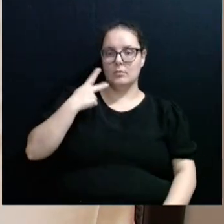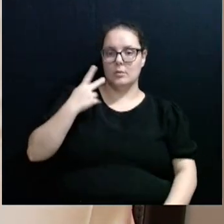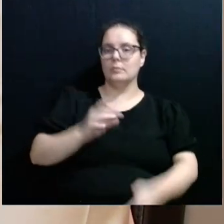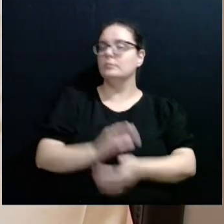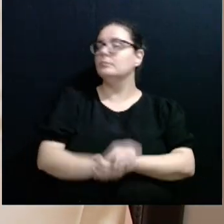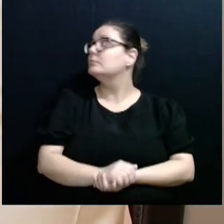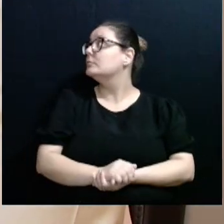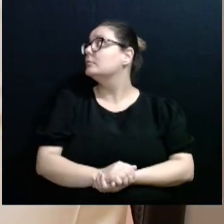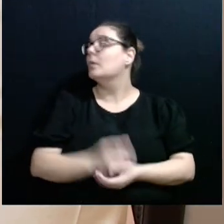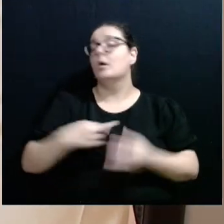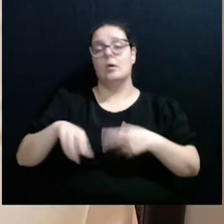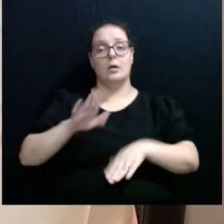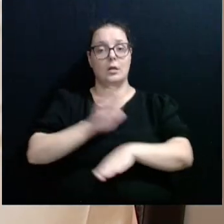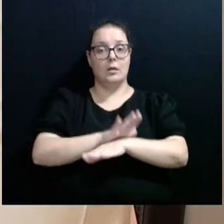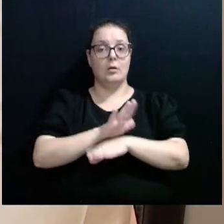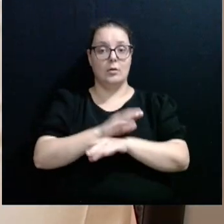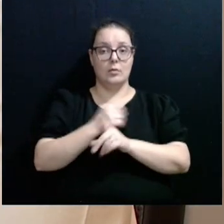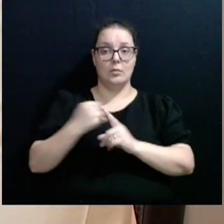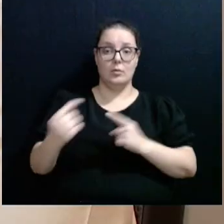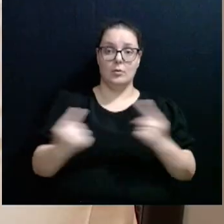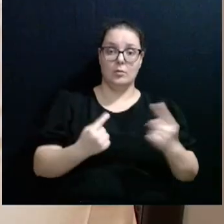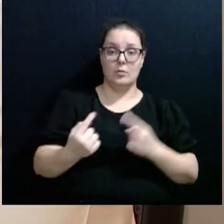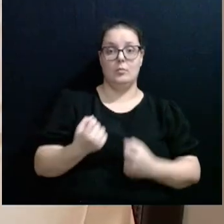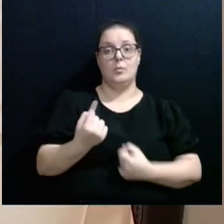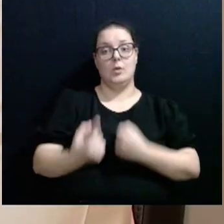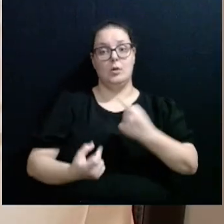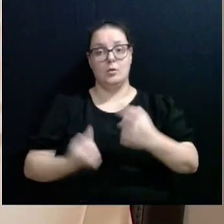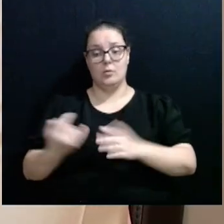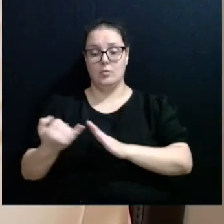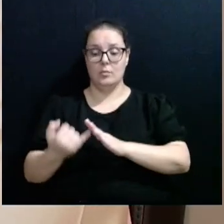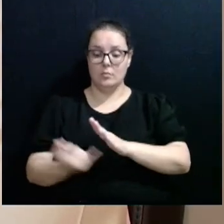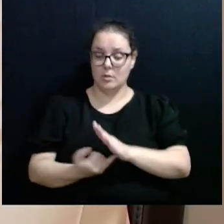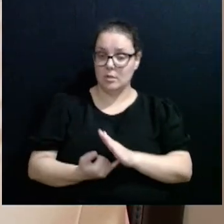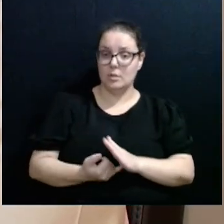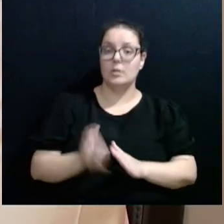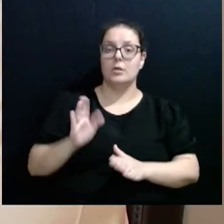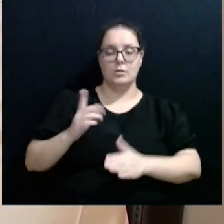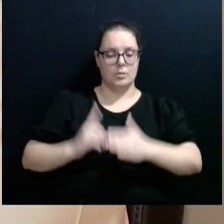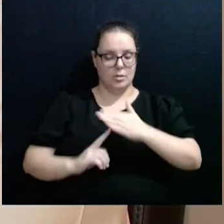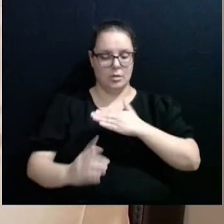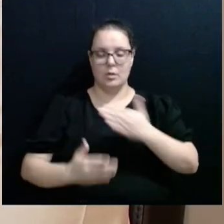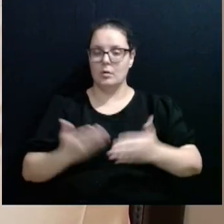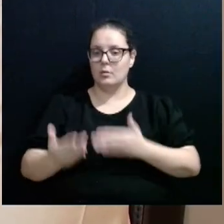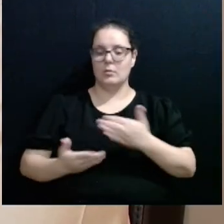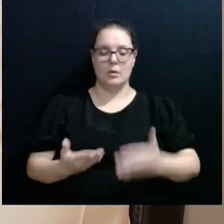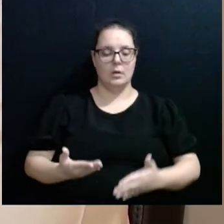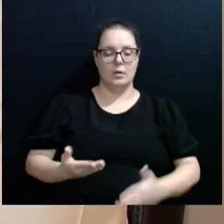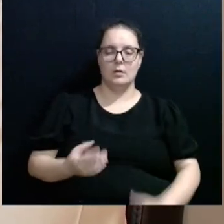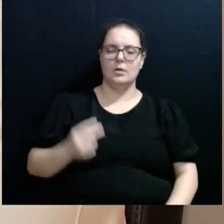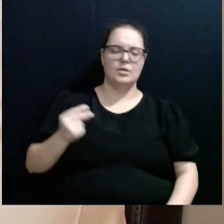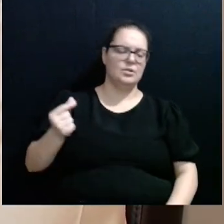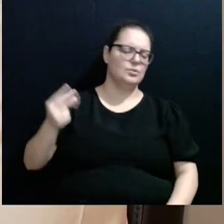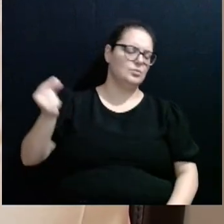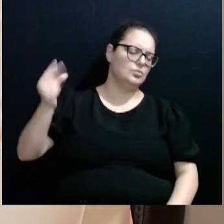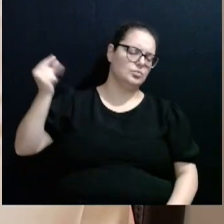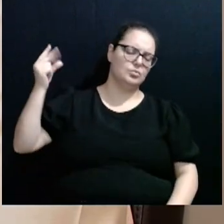nós fomos procurados por algumas entidades que já prestam serviço, são entidades de décadas no nosso município, já tem serviço